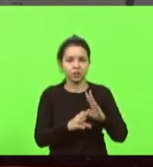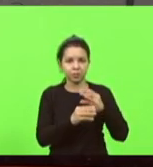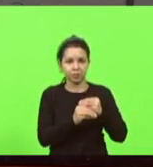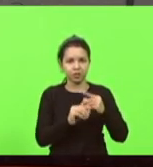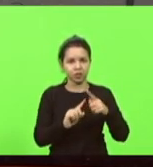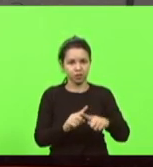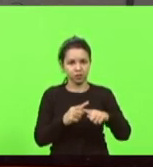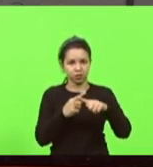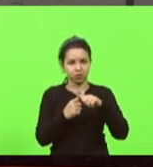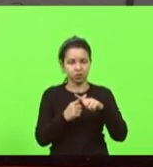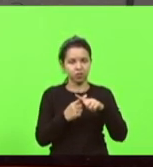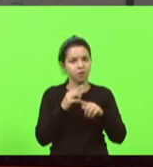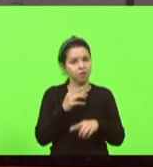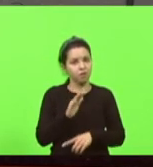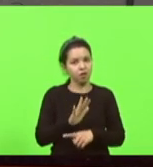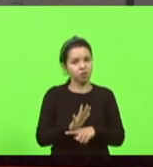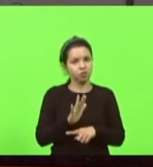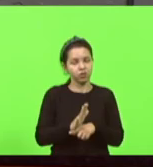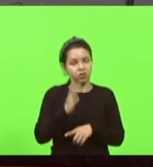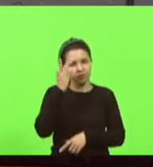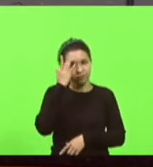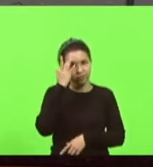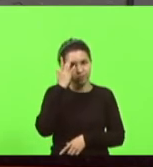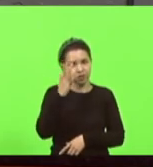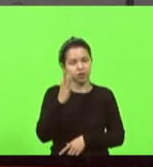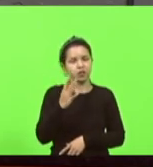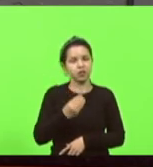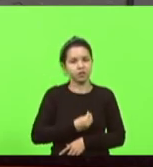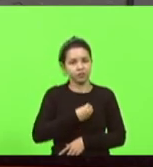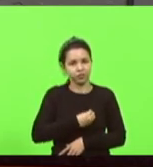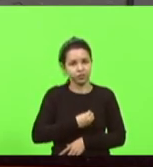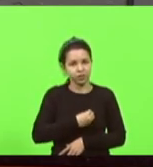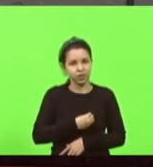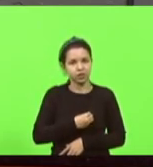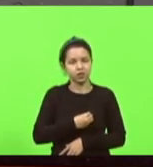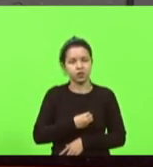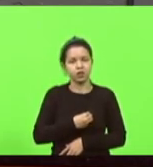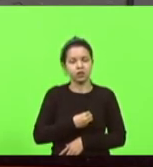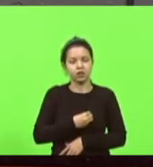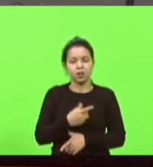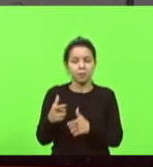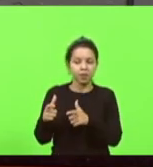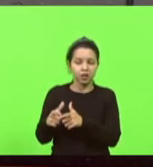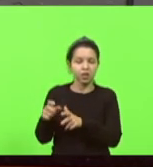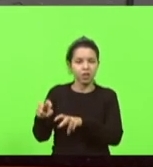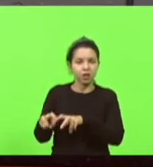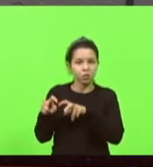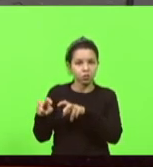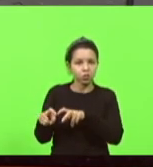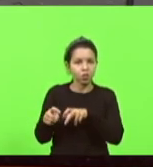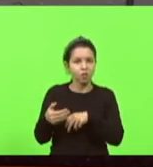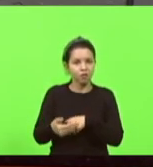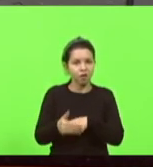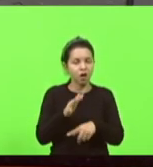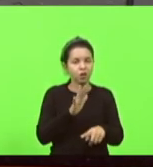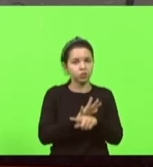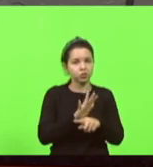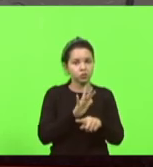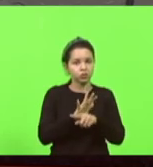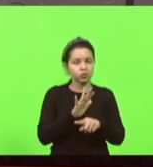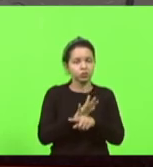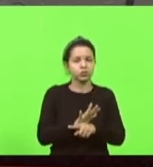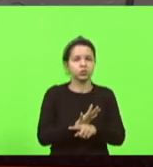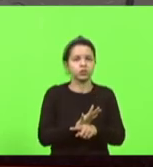que vai facilitar, por certo, e muito a vida dos pequenos agricultores, que poderão, sim, usufruir